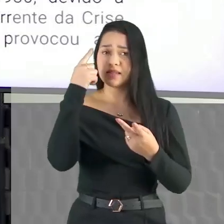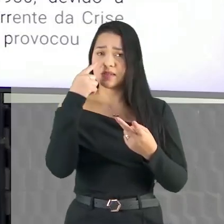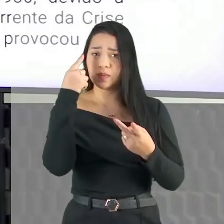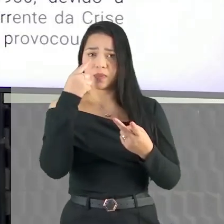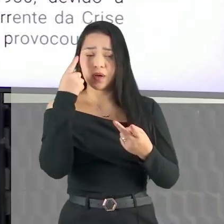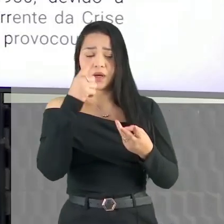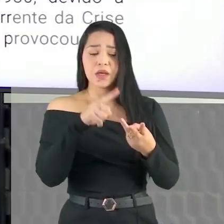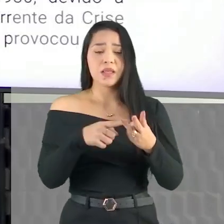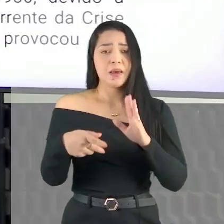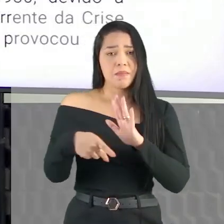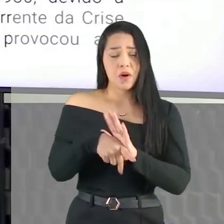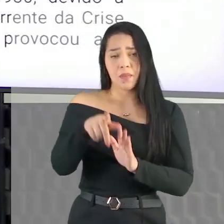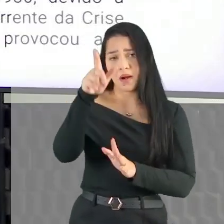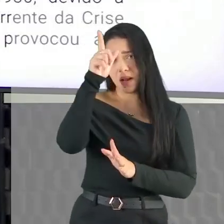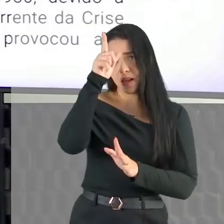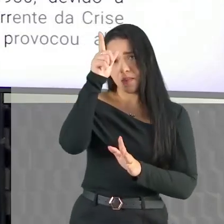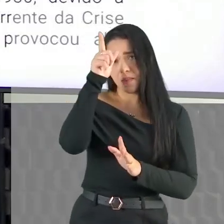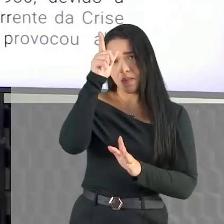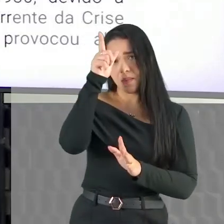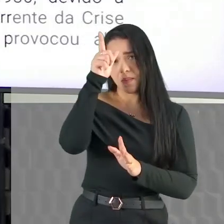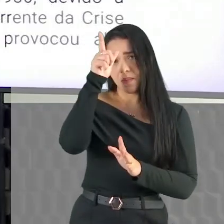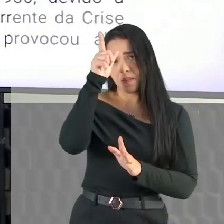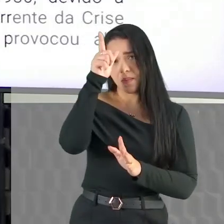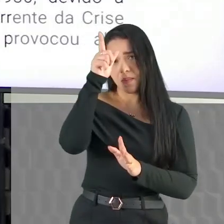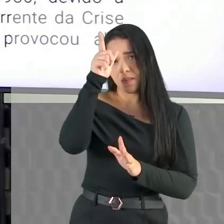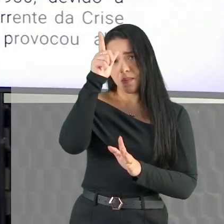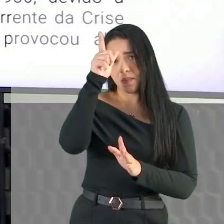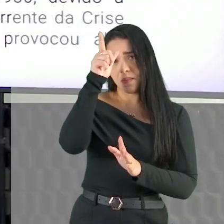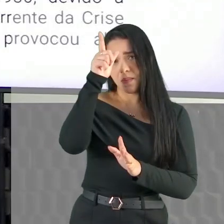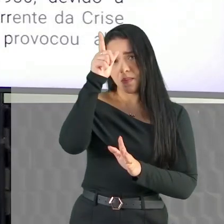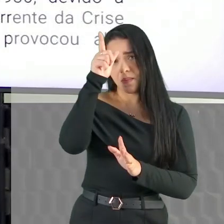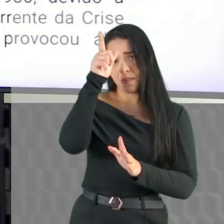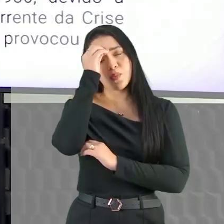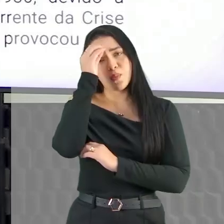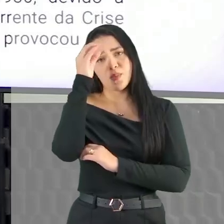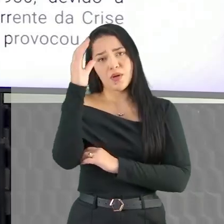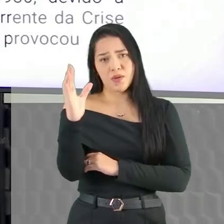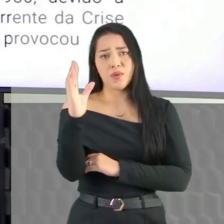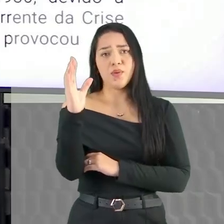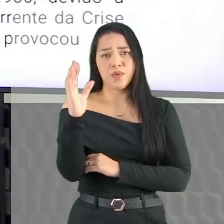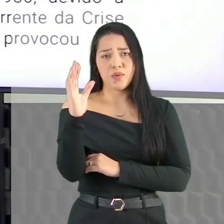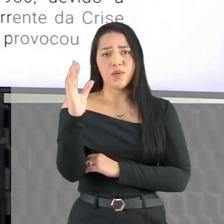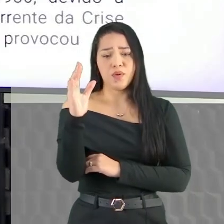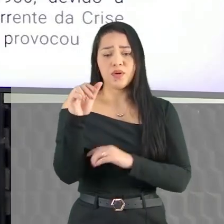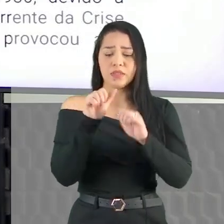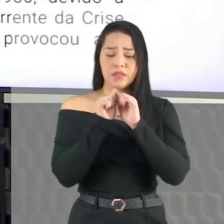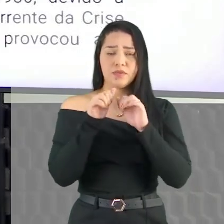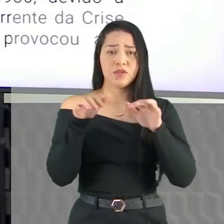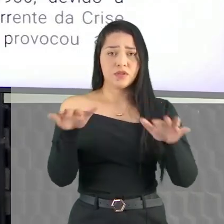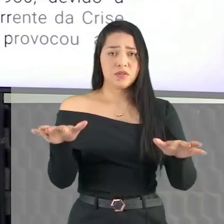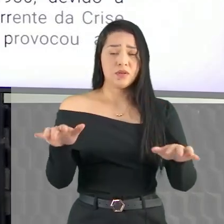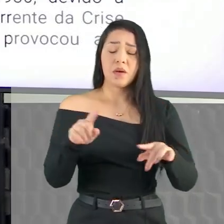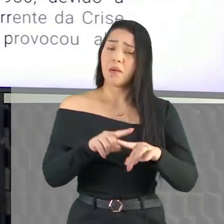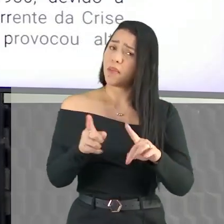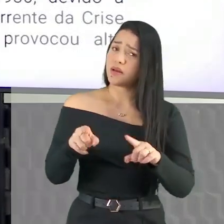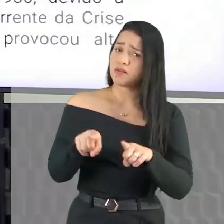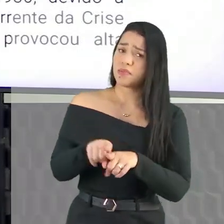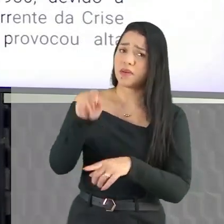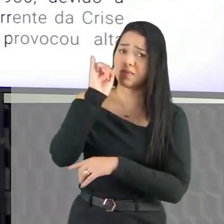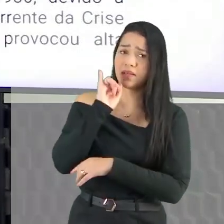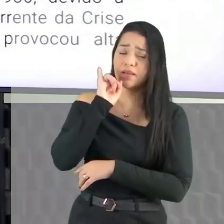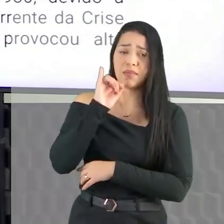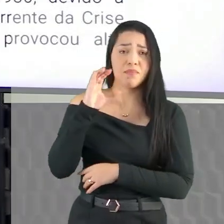Espanha, na própria Alemanha, que é o que nós temos um conhecimento maior, ou é mais difundido, mas também, por